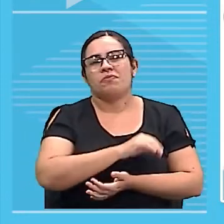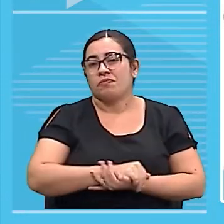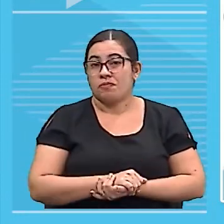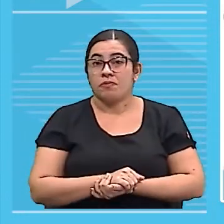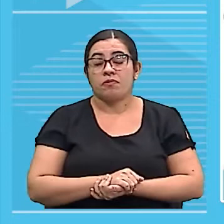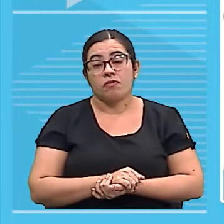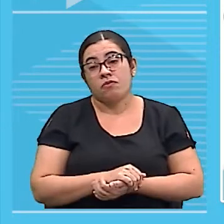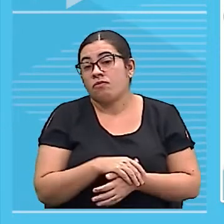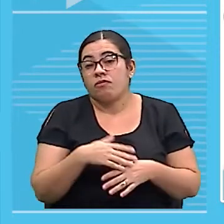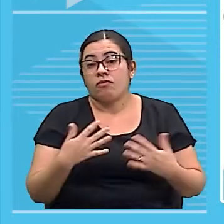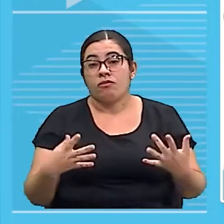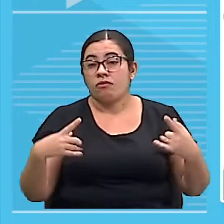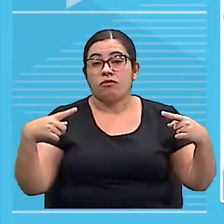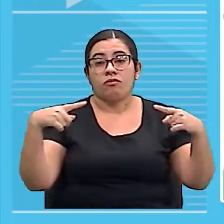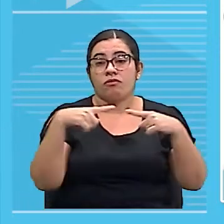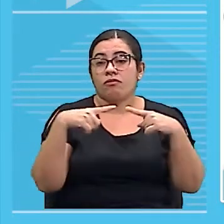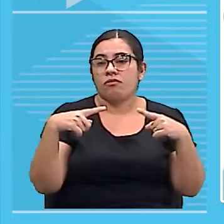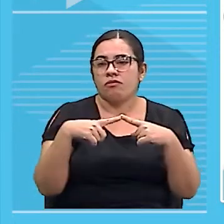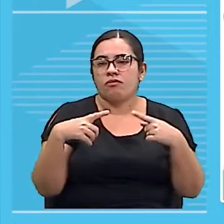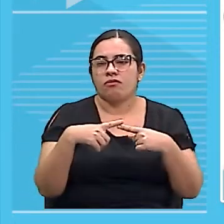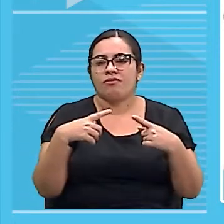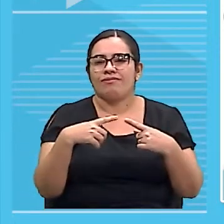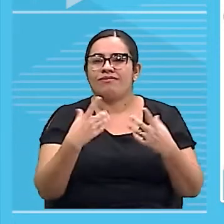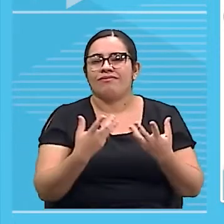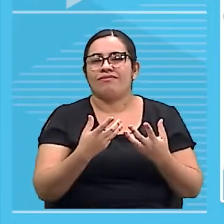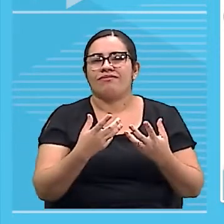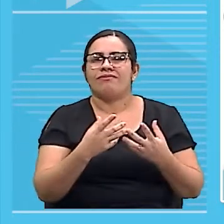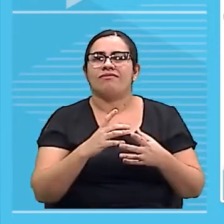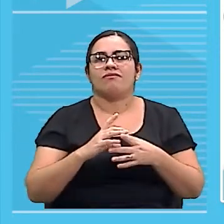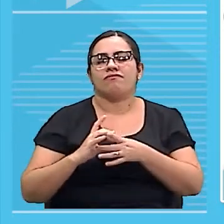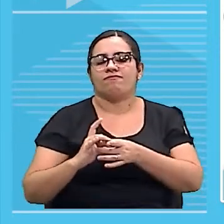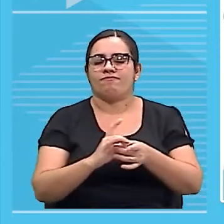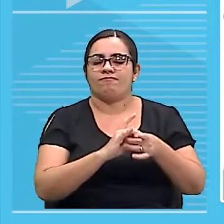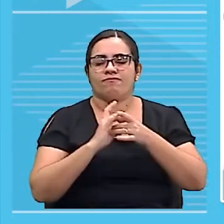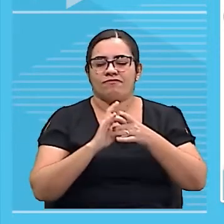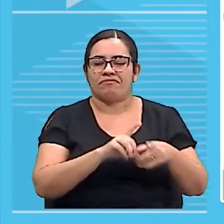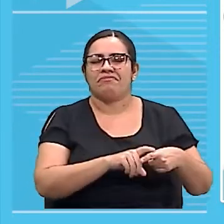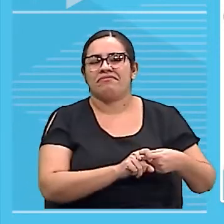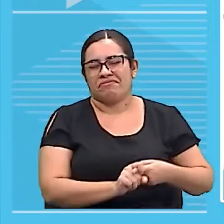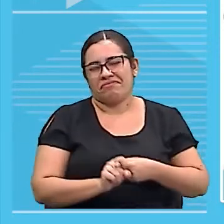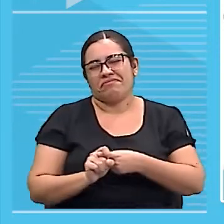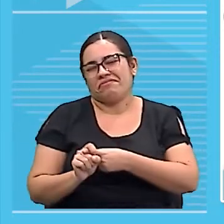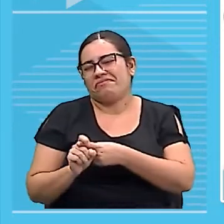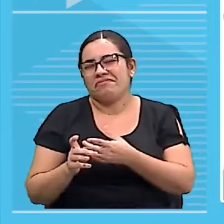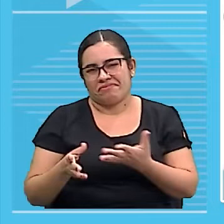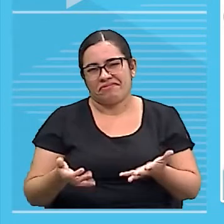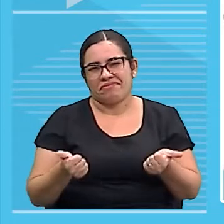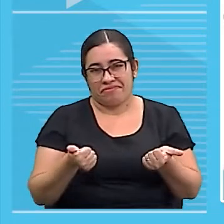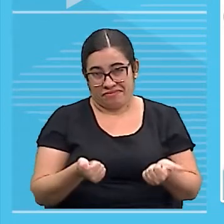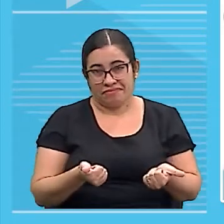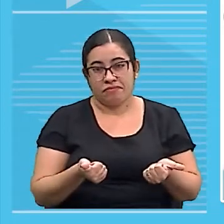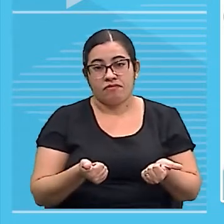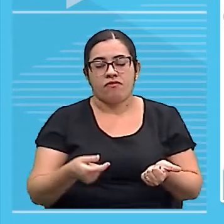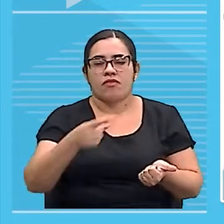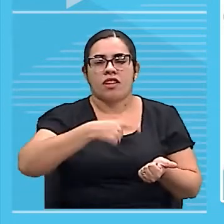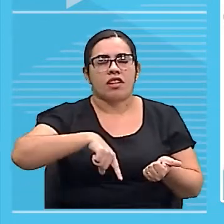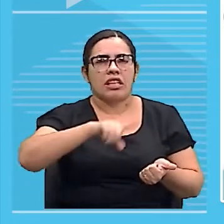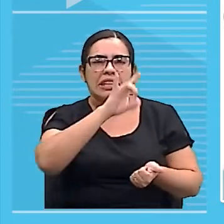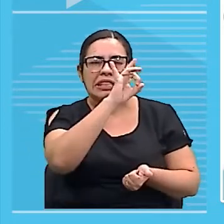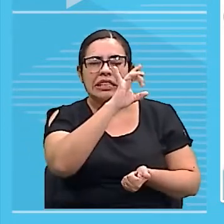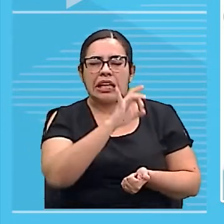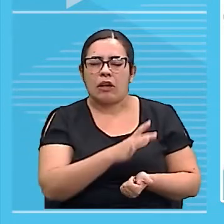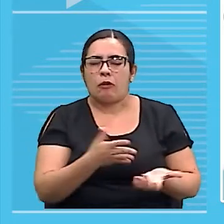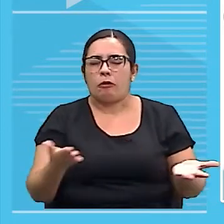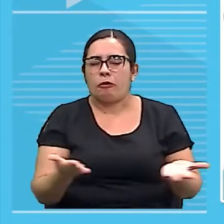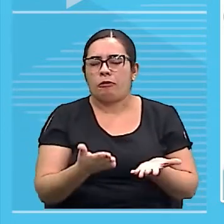na verdade só representa uma associação de resistores Tá bom então vamos trabalhar com cada